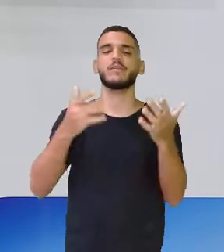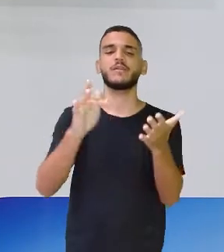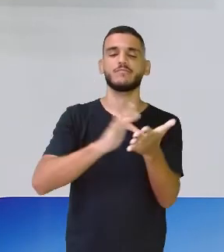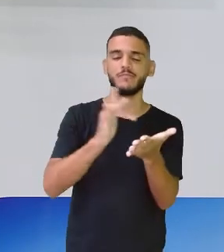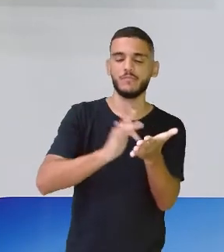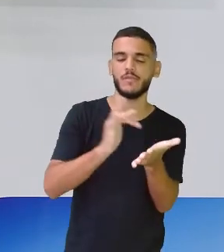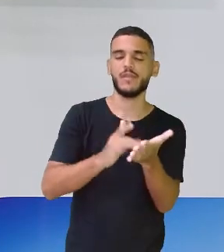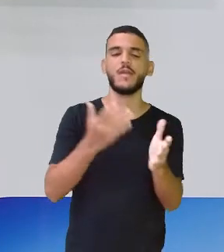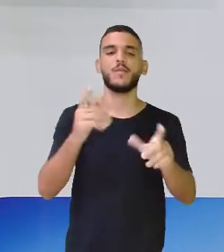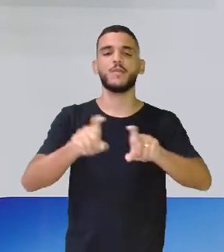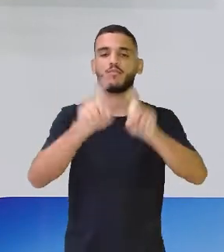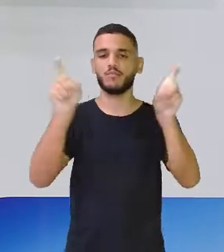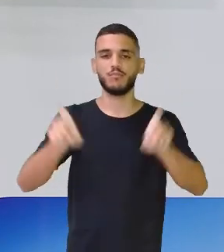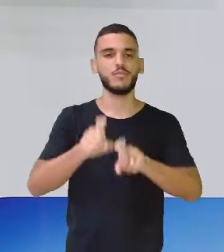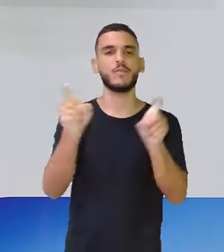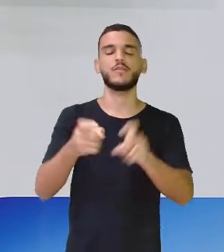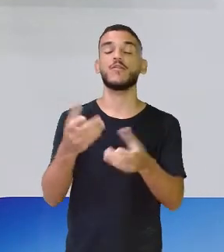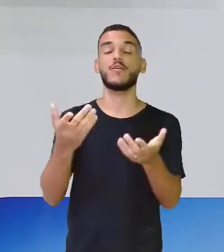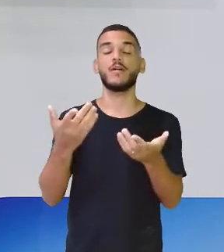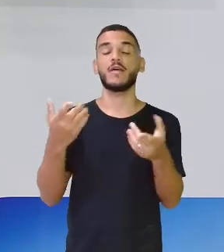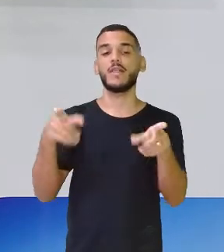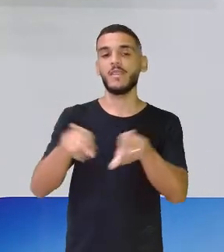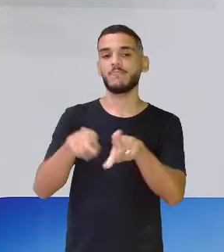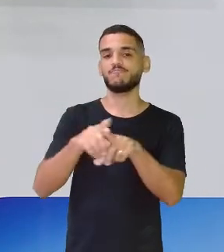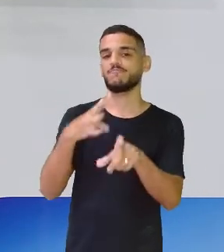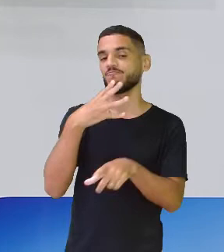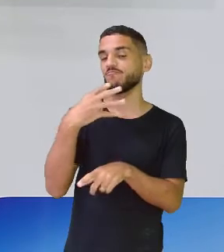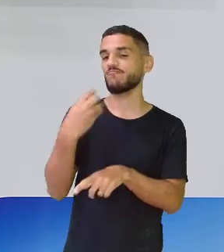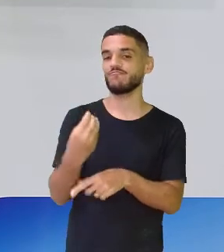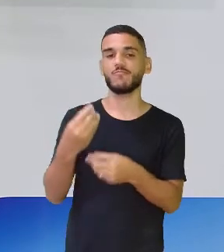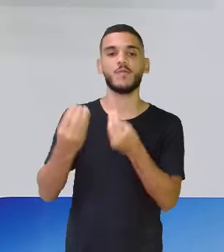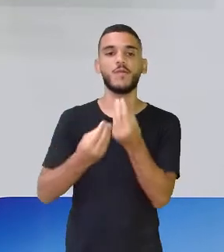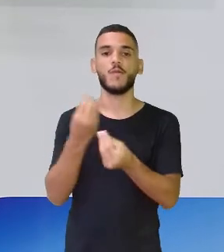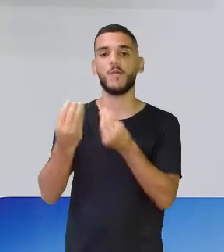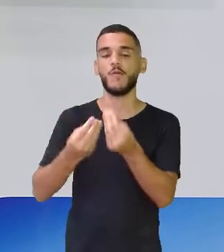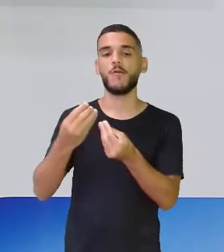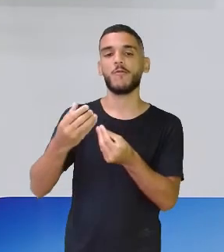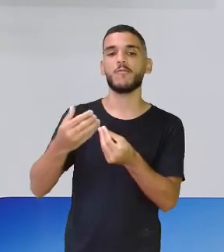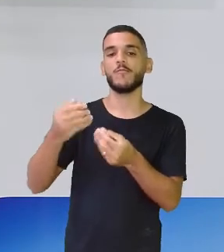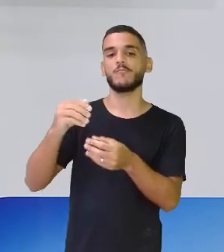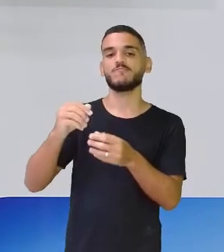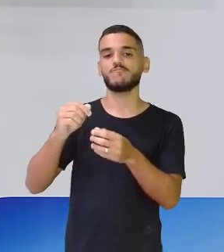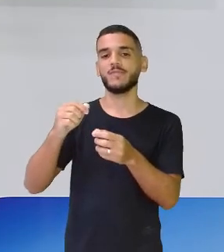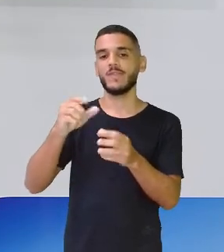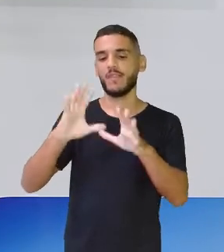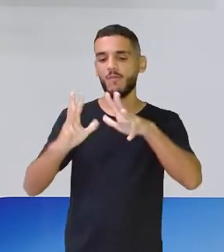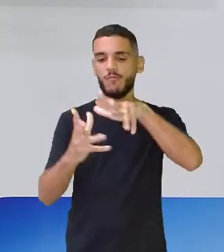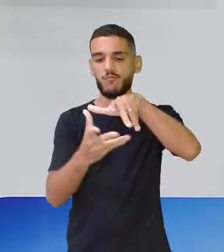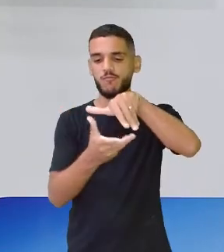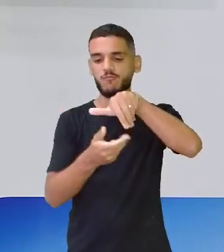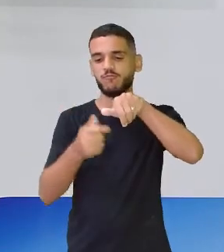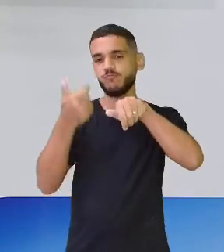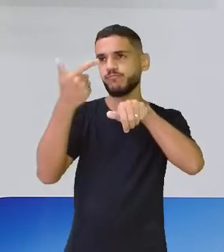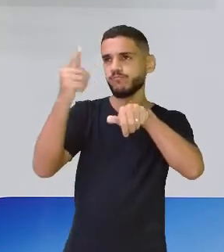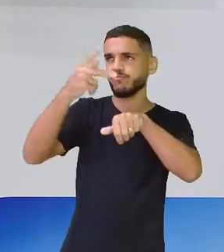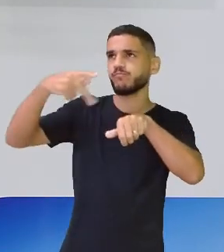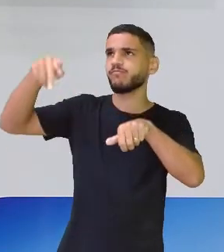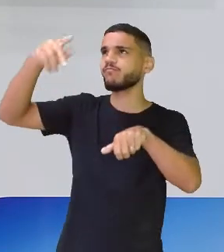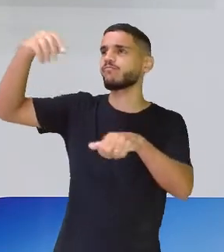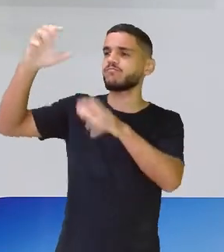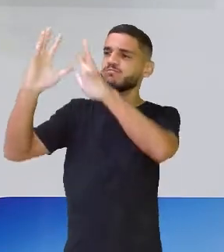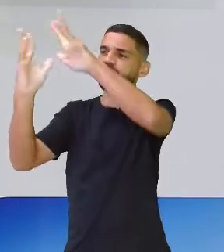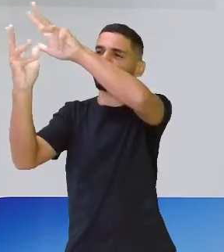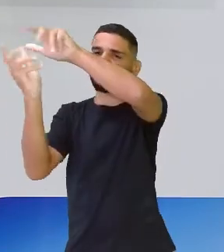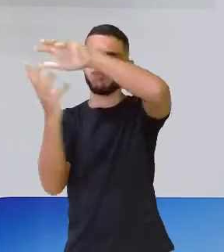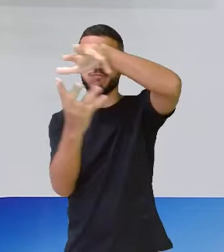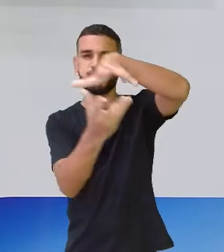graças a conhecimentos astronômicos, a ter satélites fora do nosso planeta, eles que possibilitam, né, que a gente